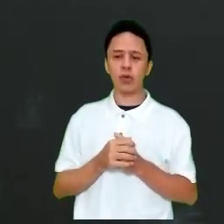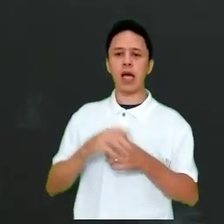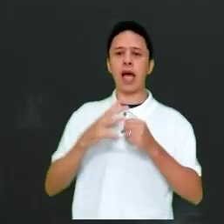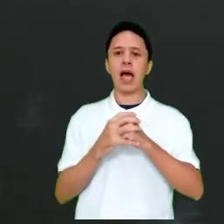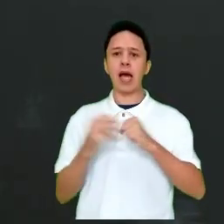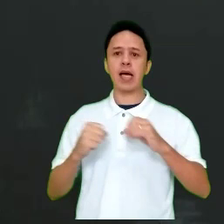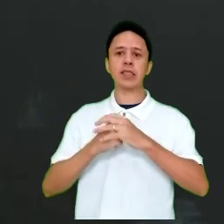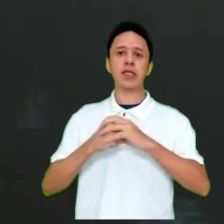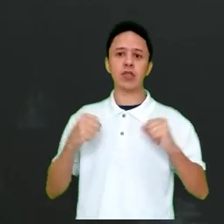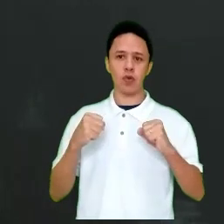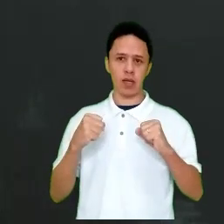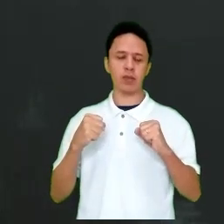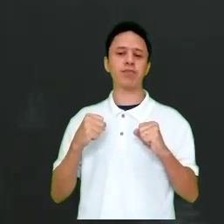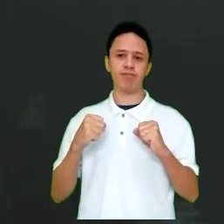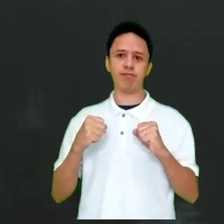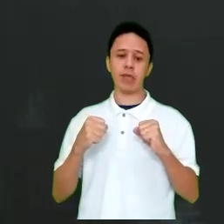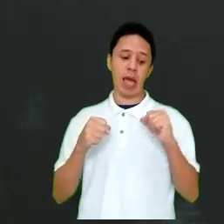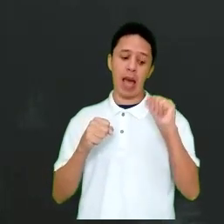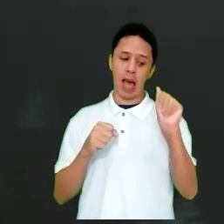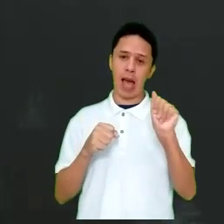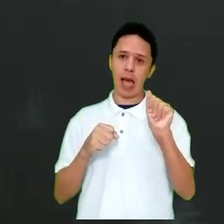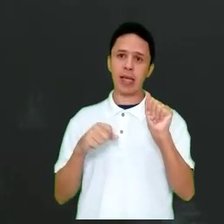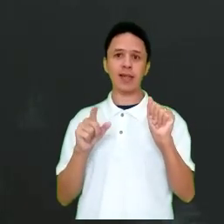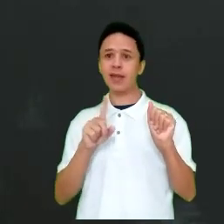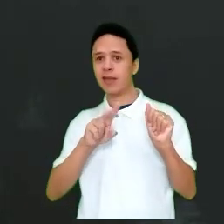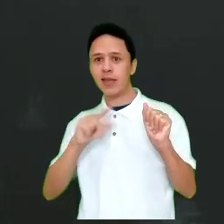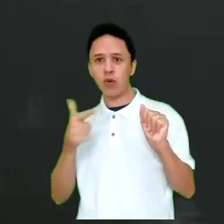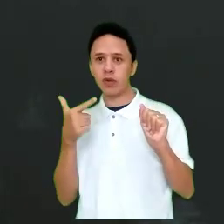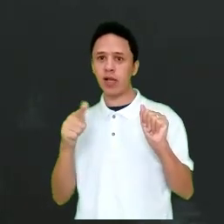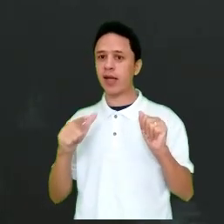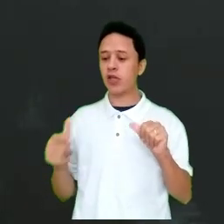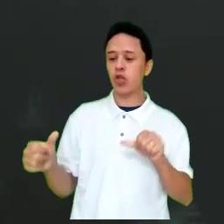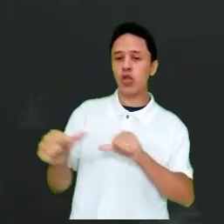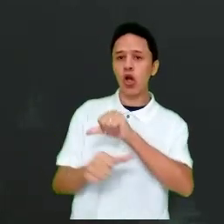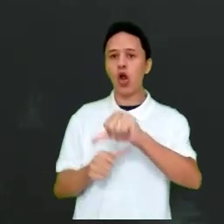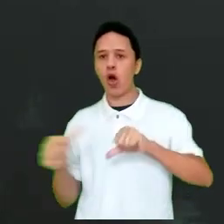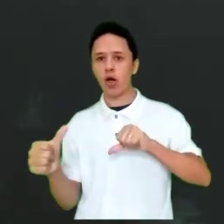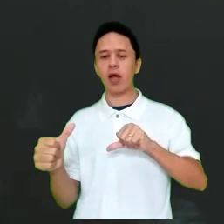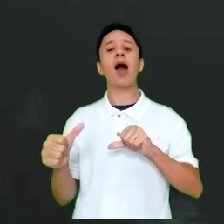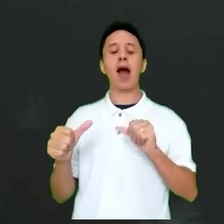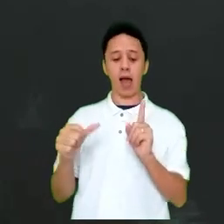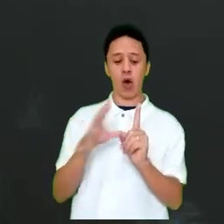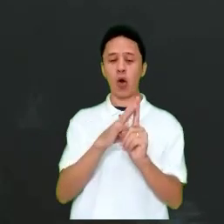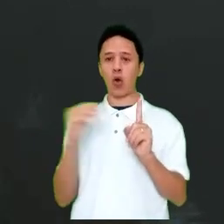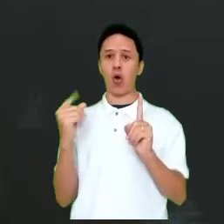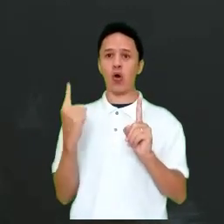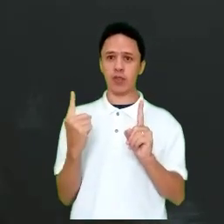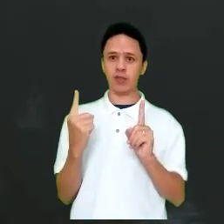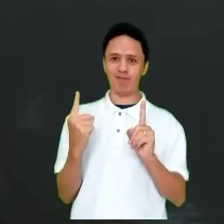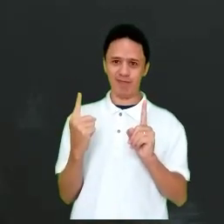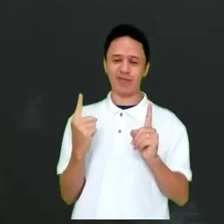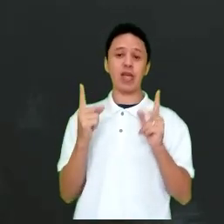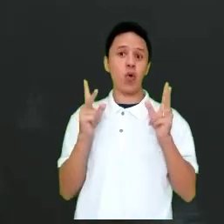da assexuada? A negação, eu não tenho troca. Se eu não tenho troca, eu formo clones, seres